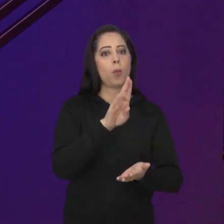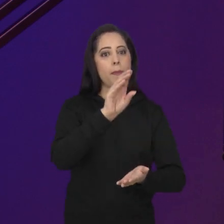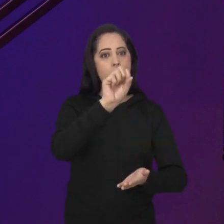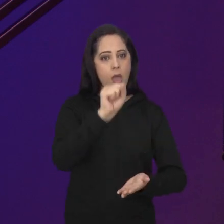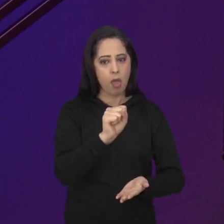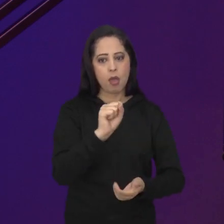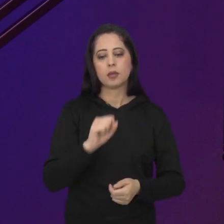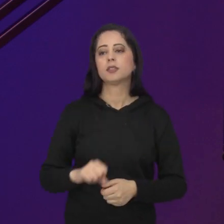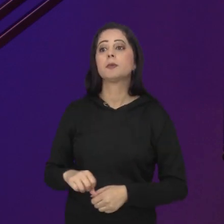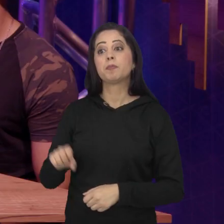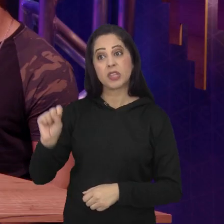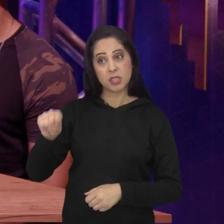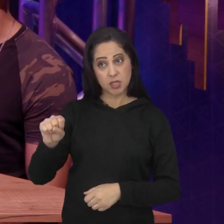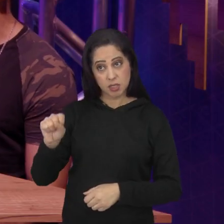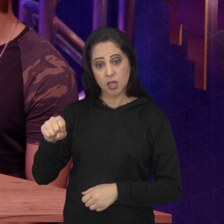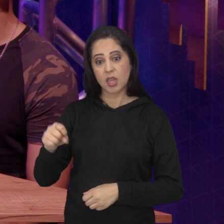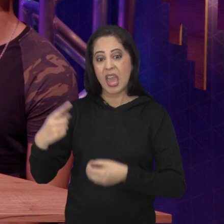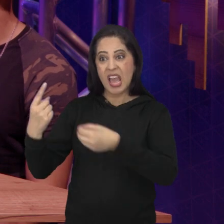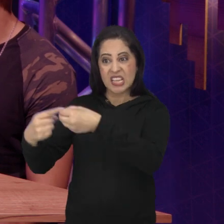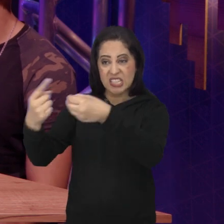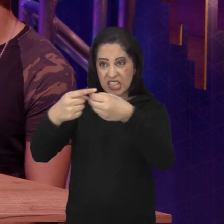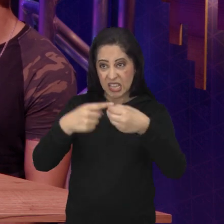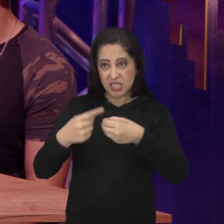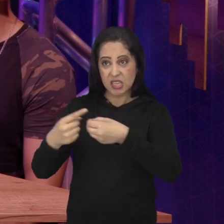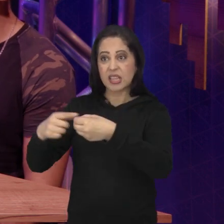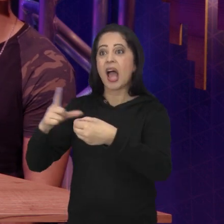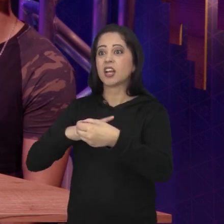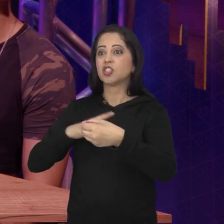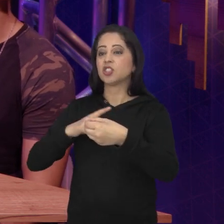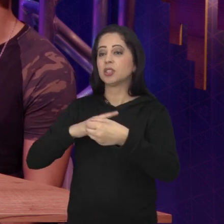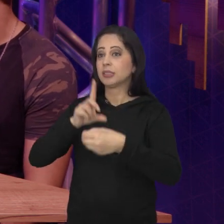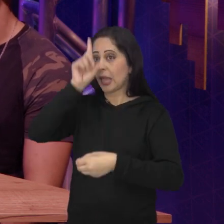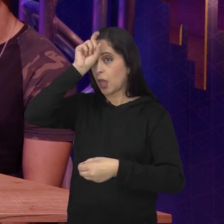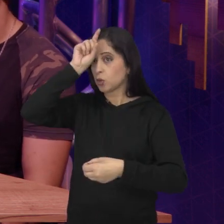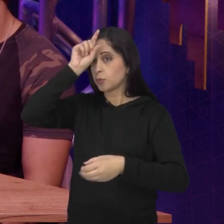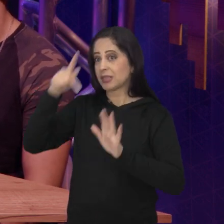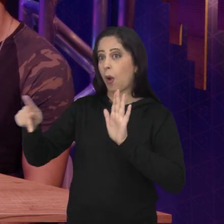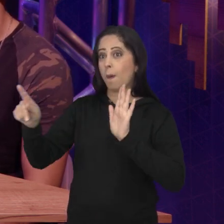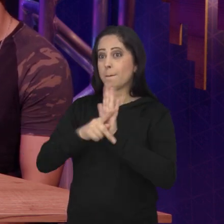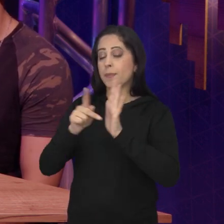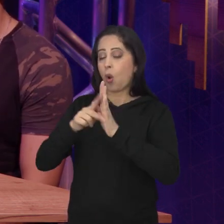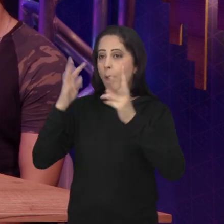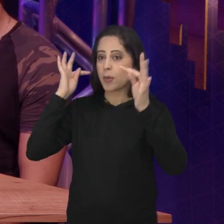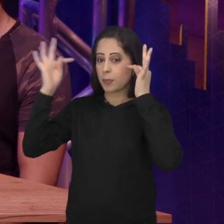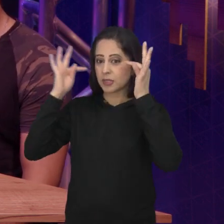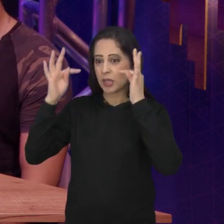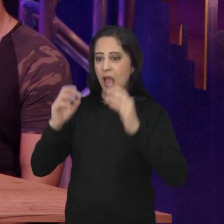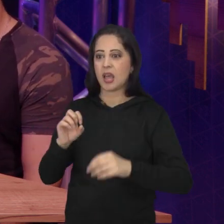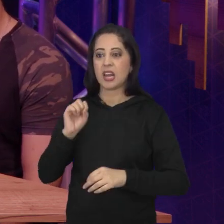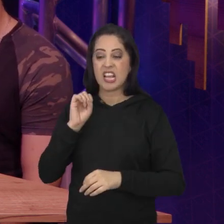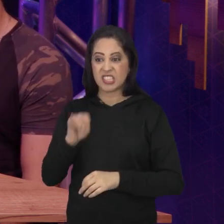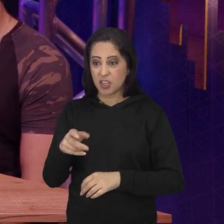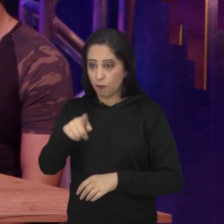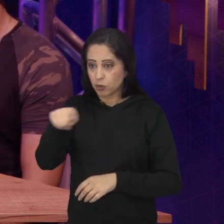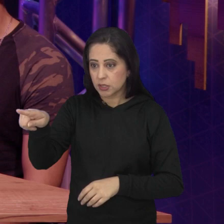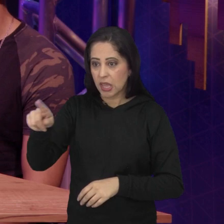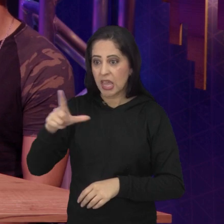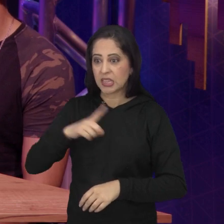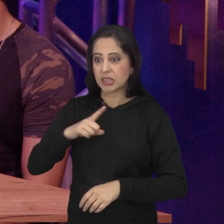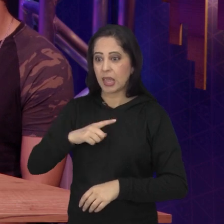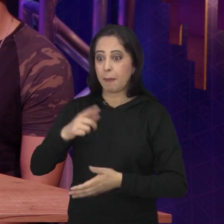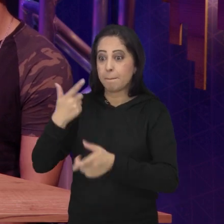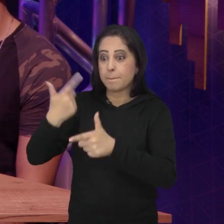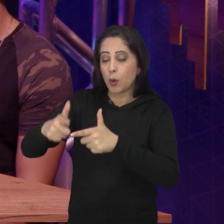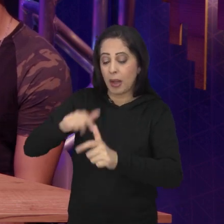saúde. E muitas cidades, Vic, tem até pronto-socorro psiquiátrico, né? Então, isso é muito bacana. se você está passando por uma crise